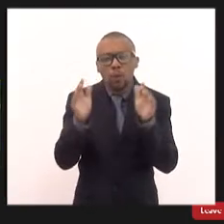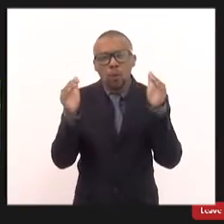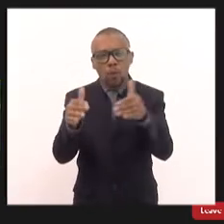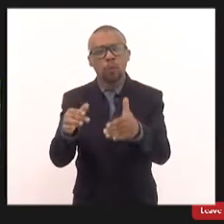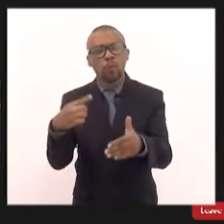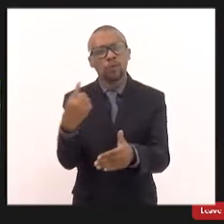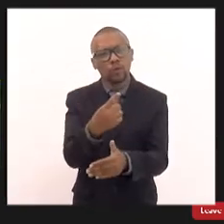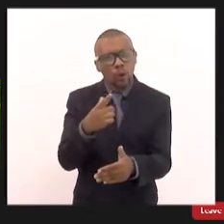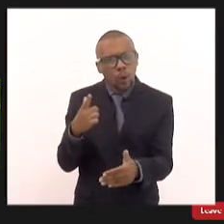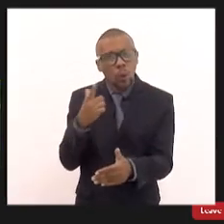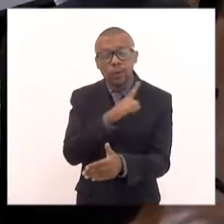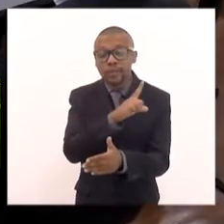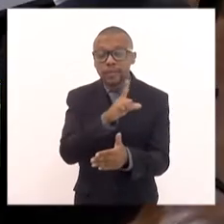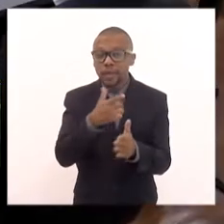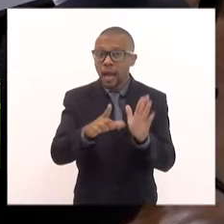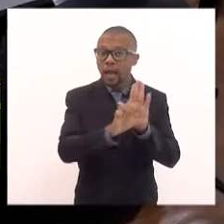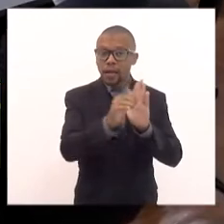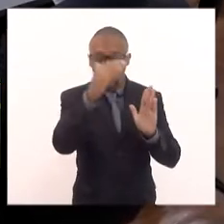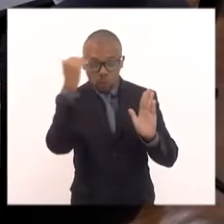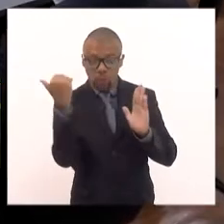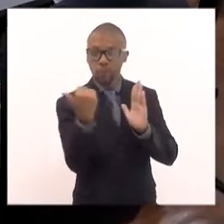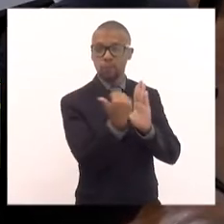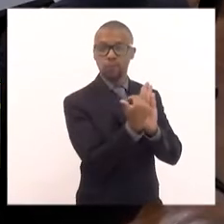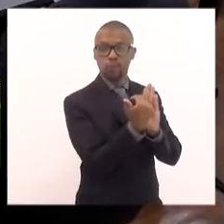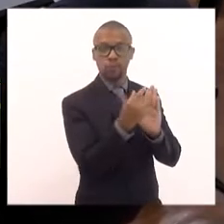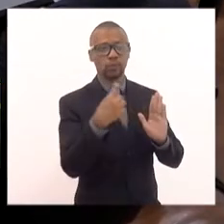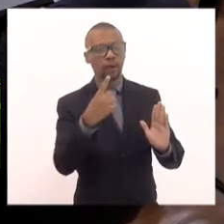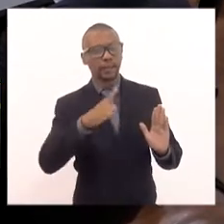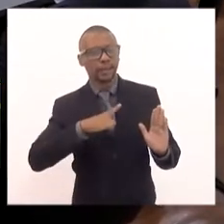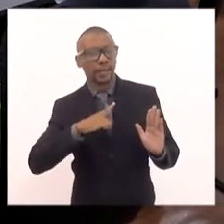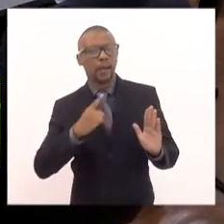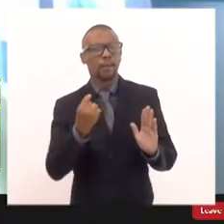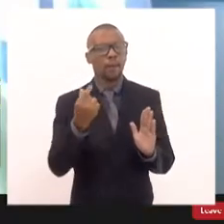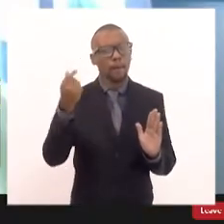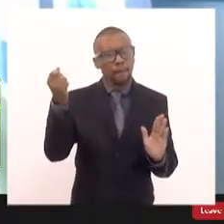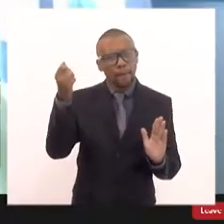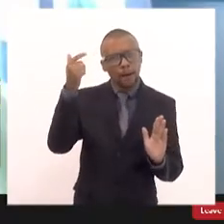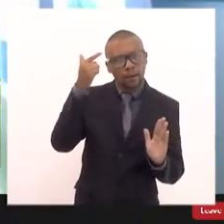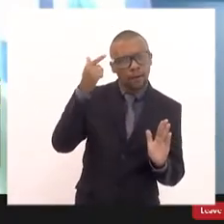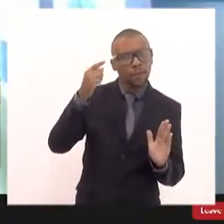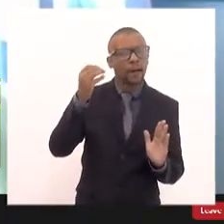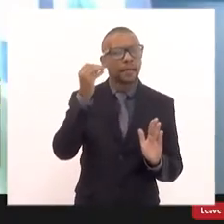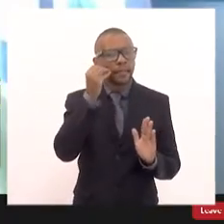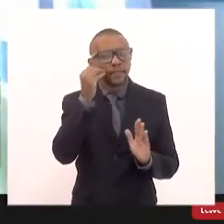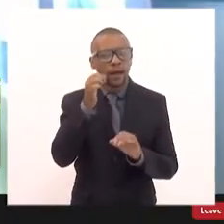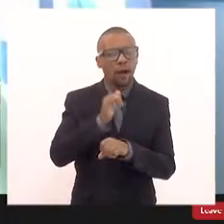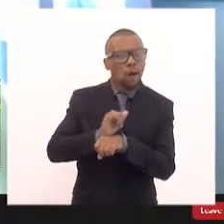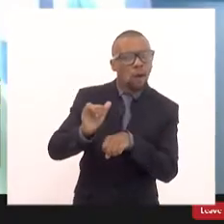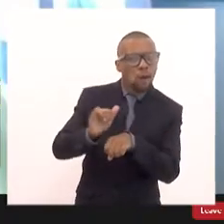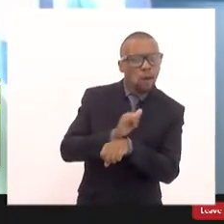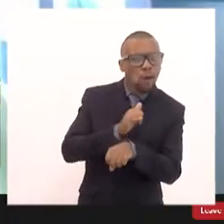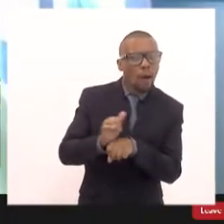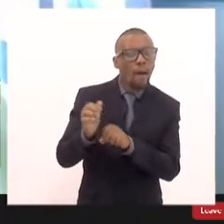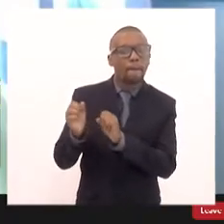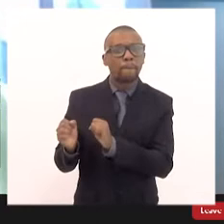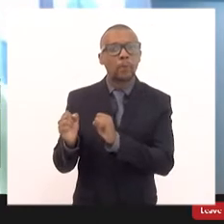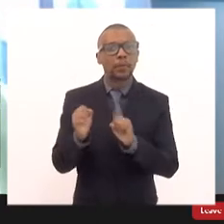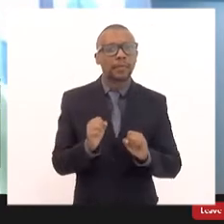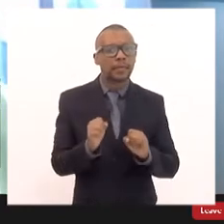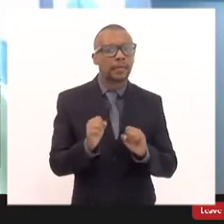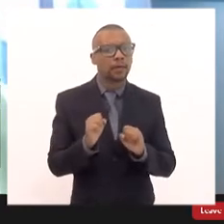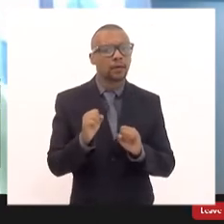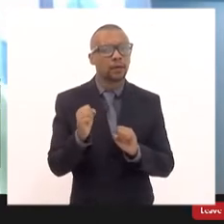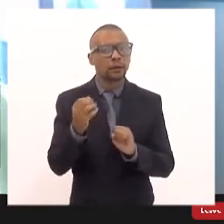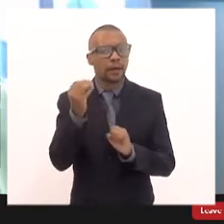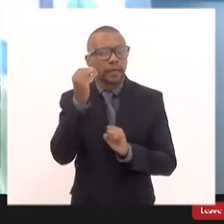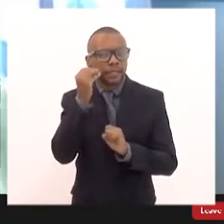parecem ter uma inexorável vocação para alimentar cupim na gaveta dos poderosos e dos burocratas